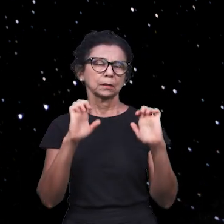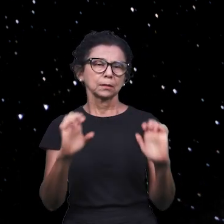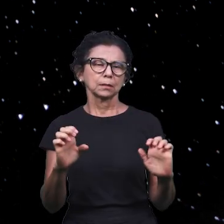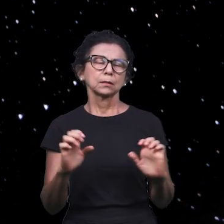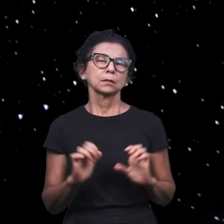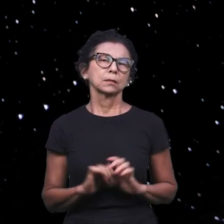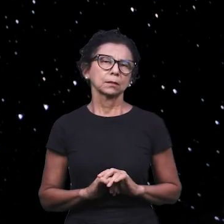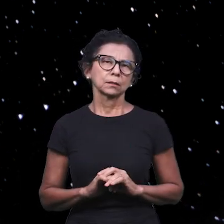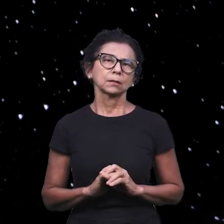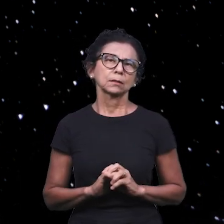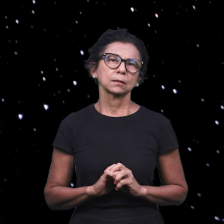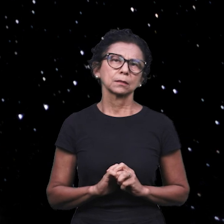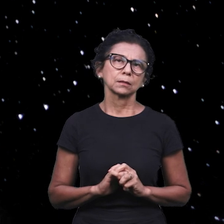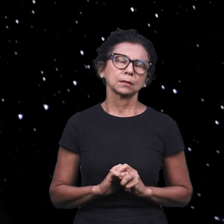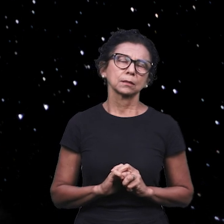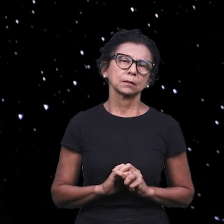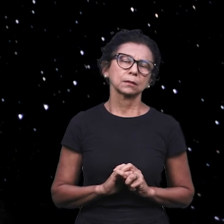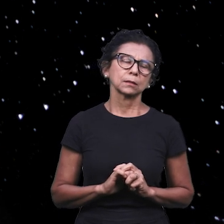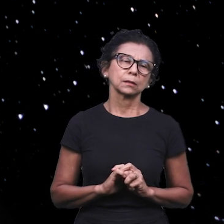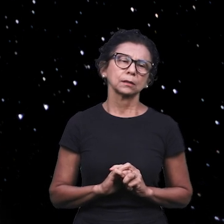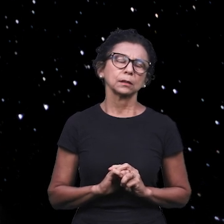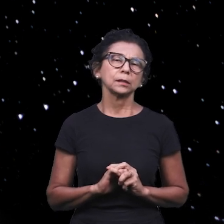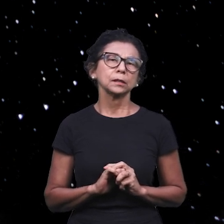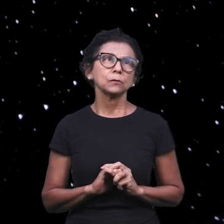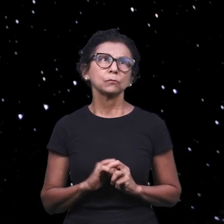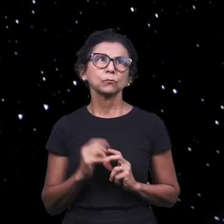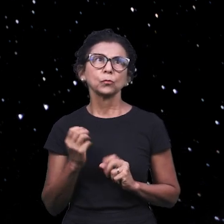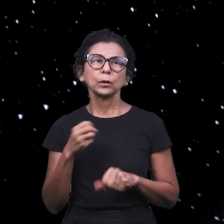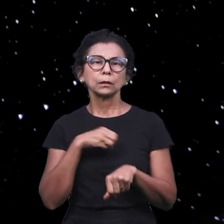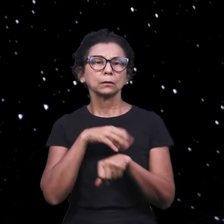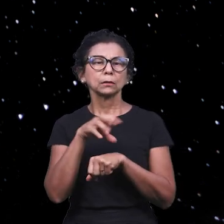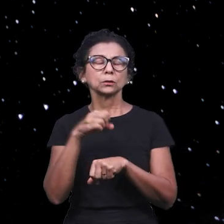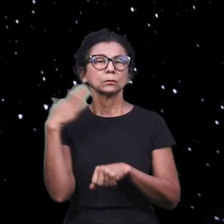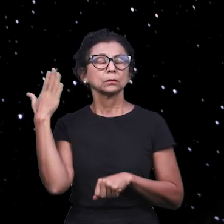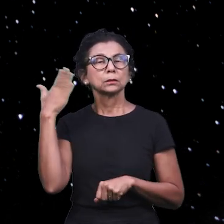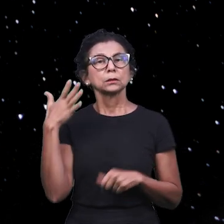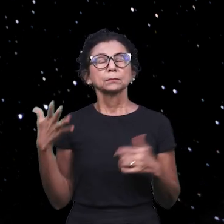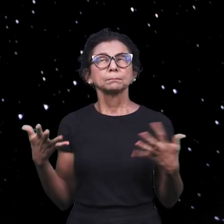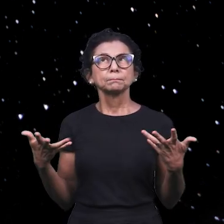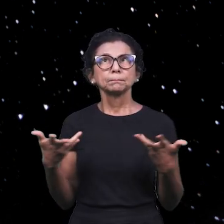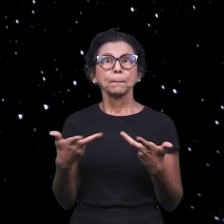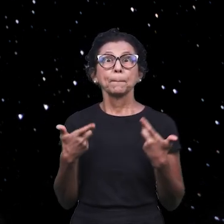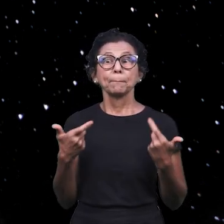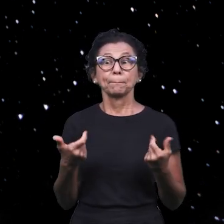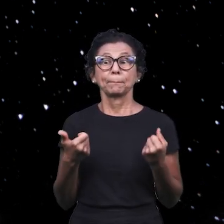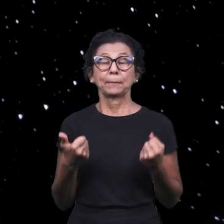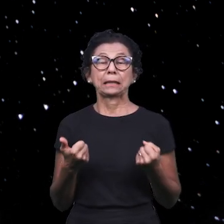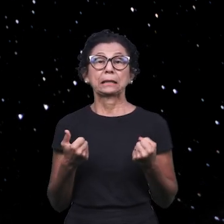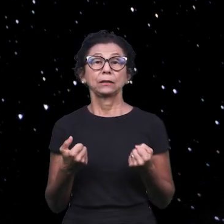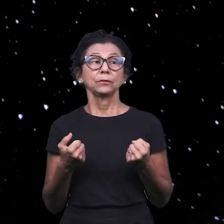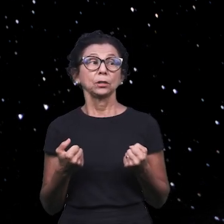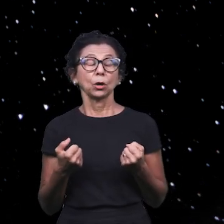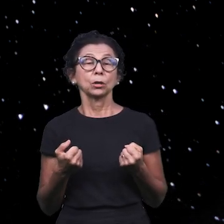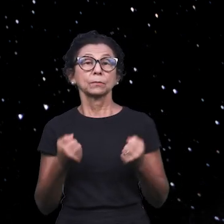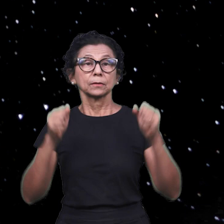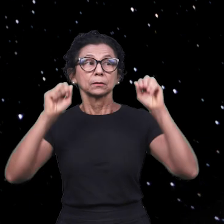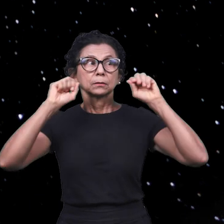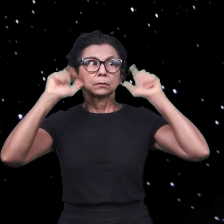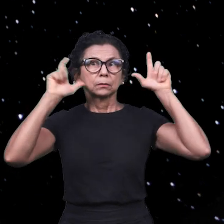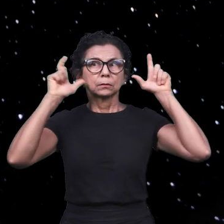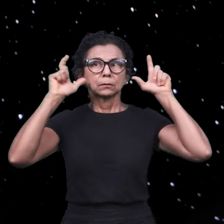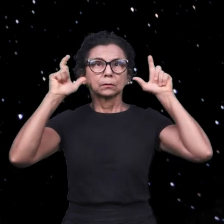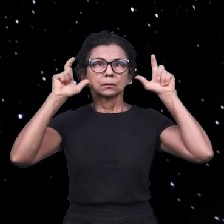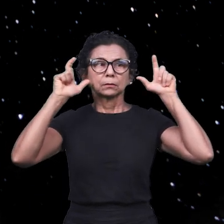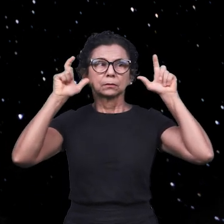me respondeu e disse: escreve a visão e torna bem legível sobre tábuas, para